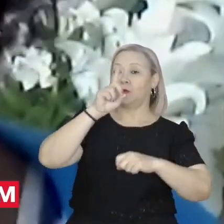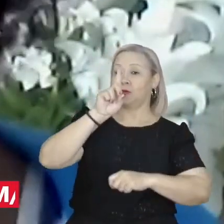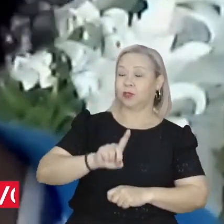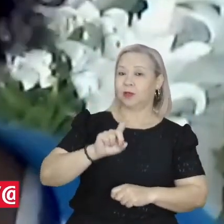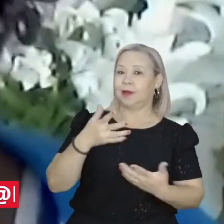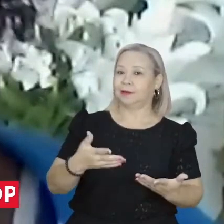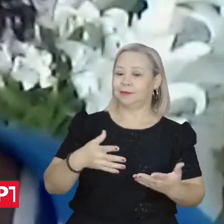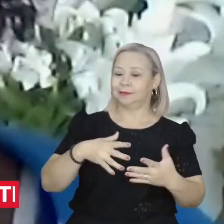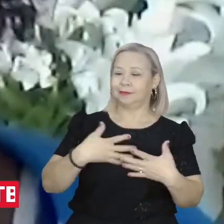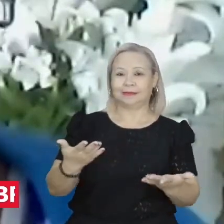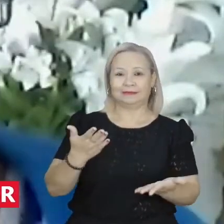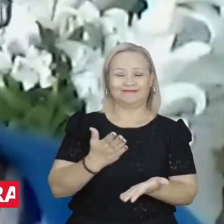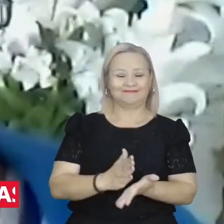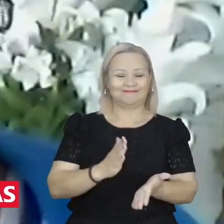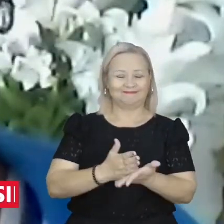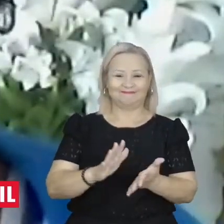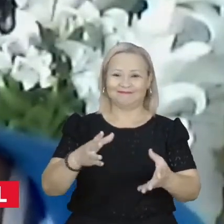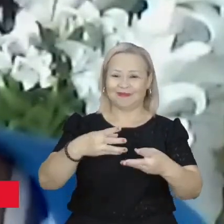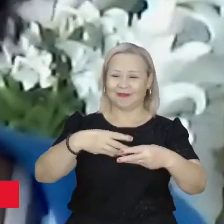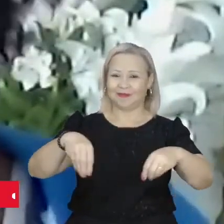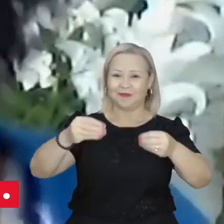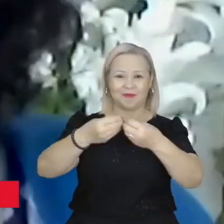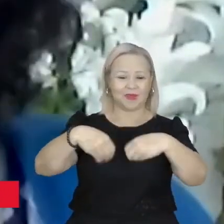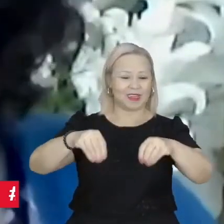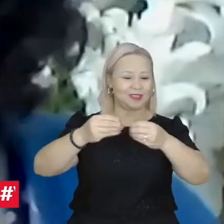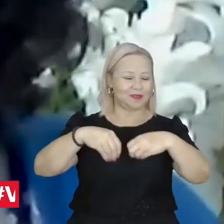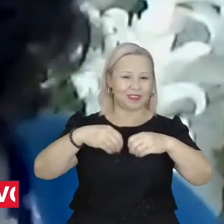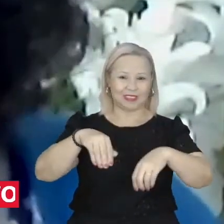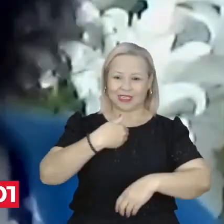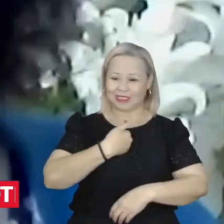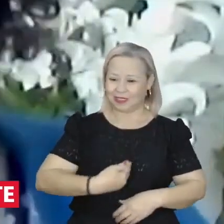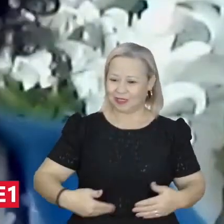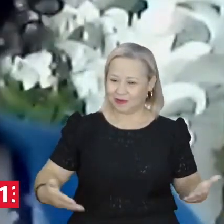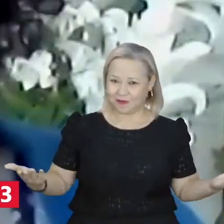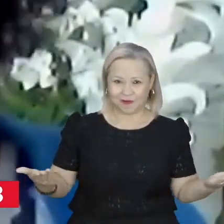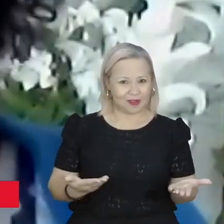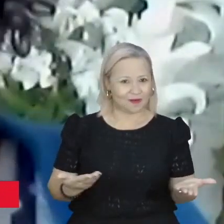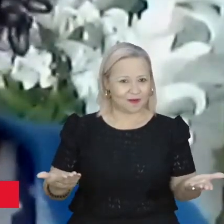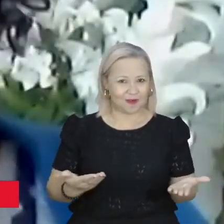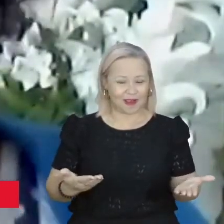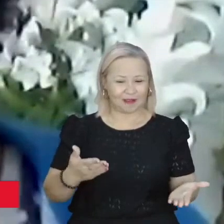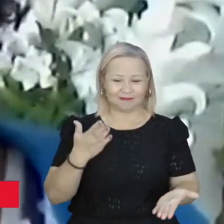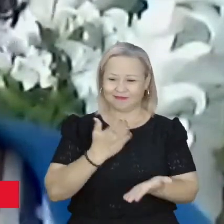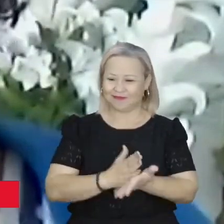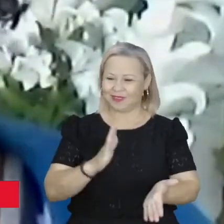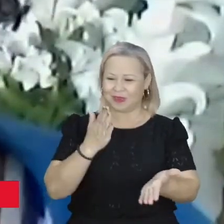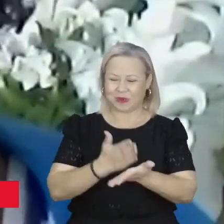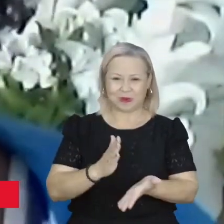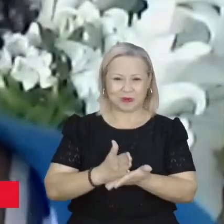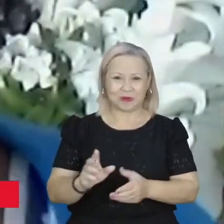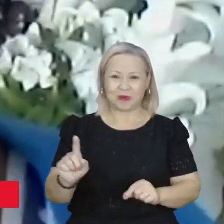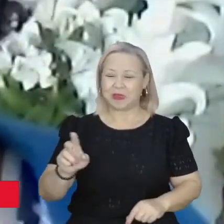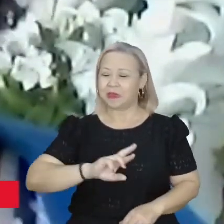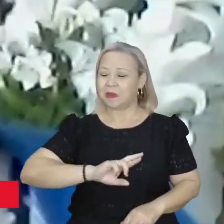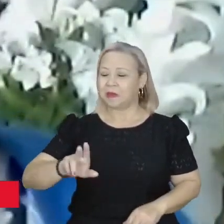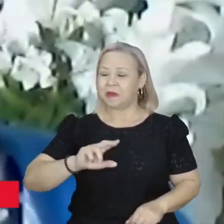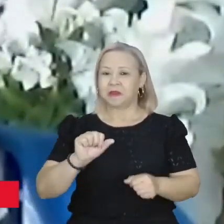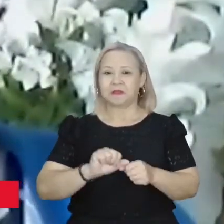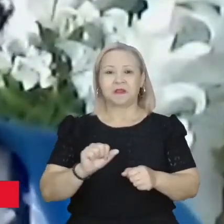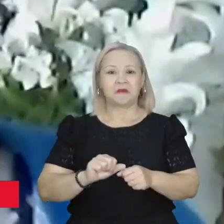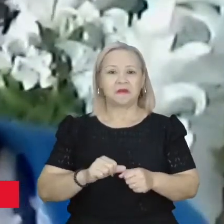entende? O partido abraçou essa causa e nós criamos as condições, né? Hoje